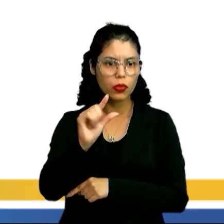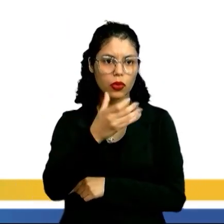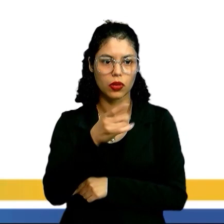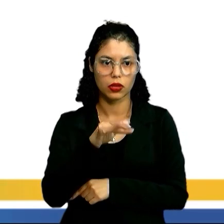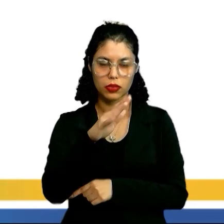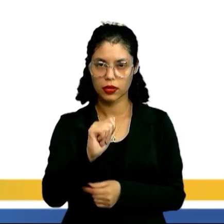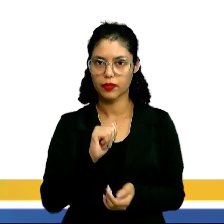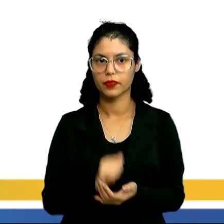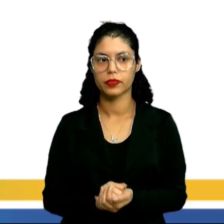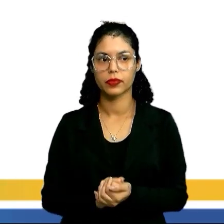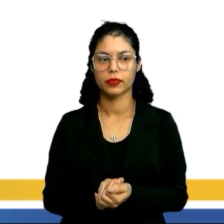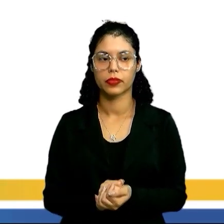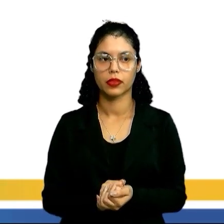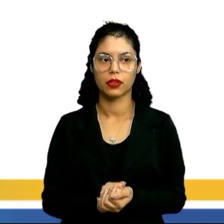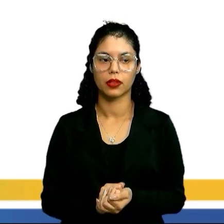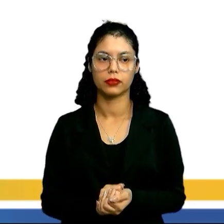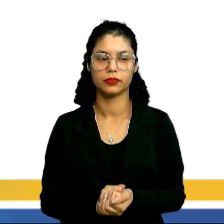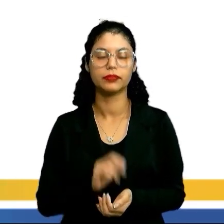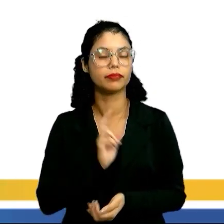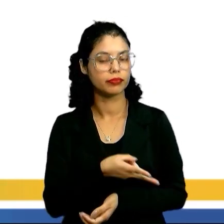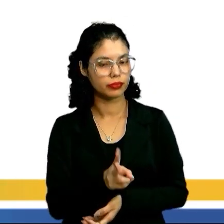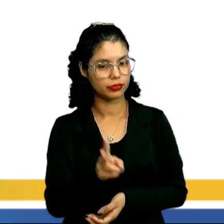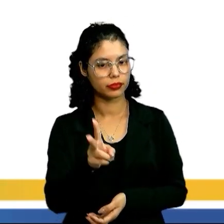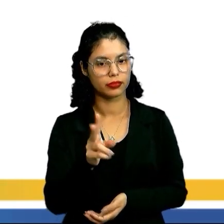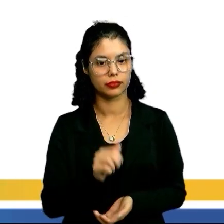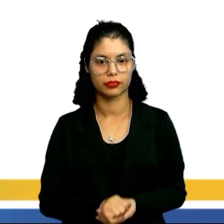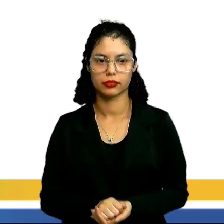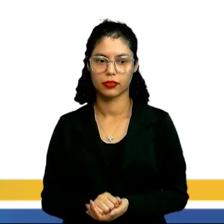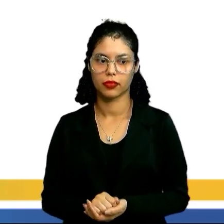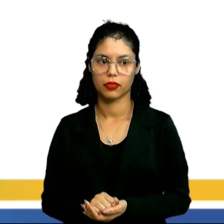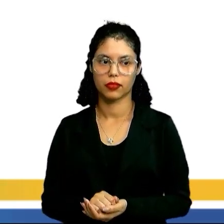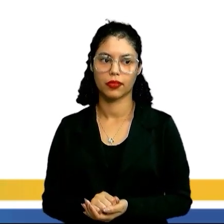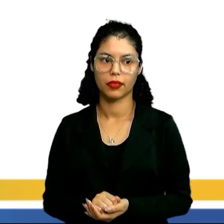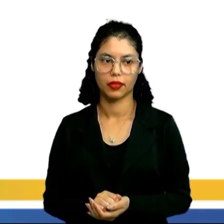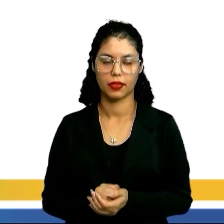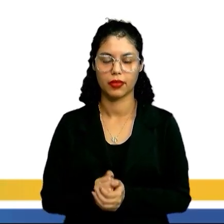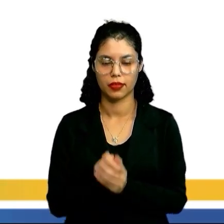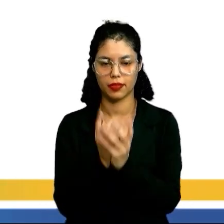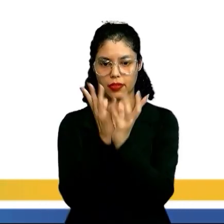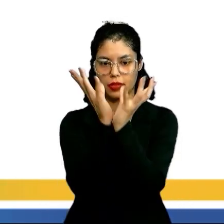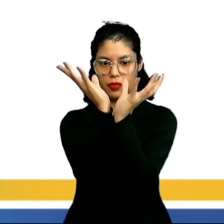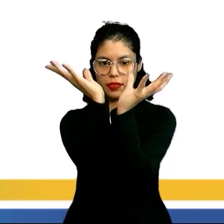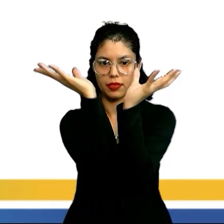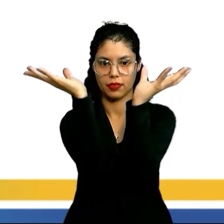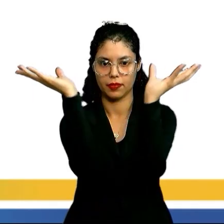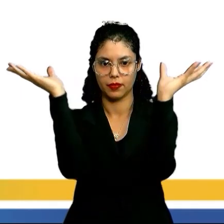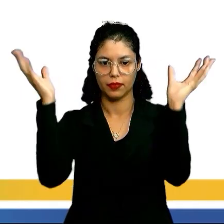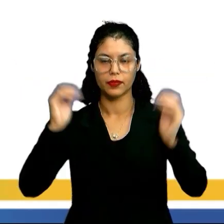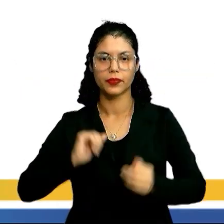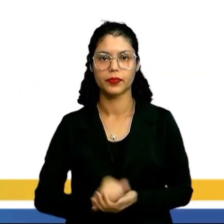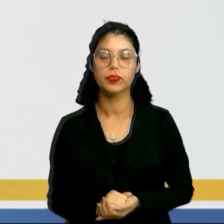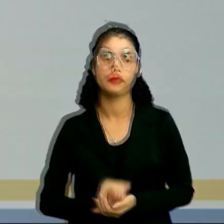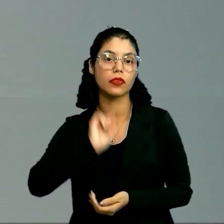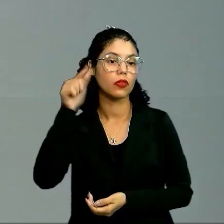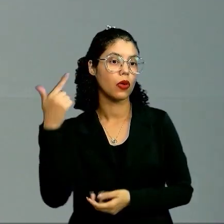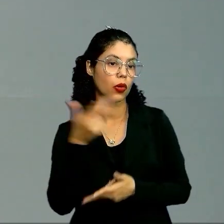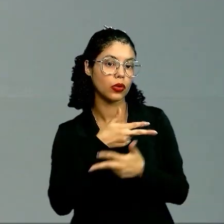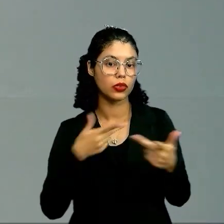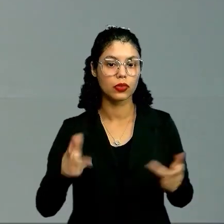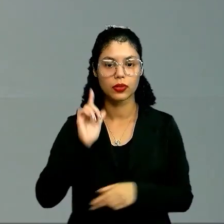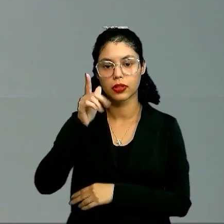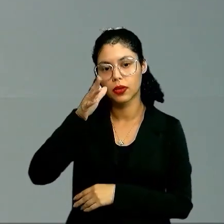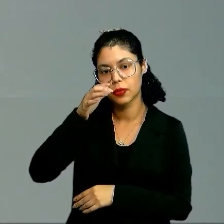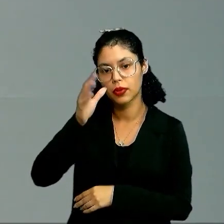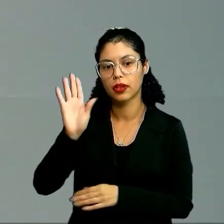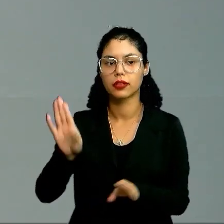aqui, tá? E assim temos aí ramos, e galhos desenvolvendo. Uma outra curiosidade